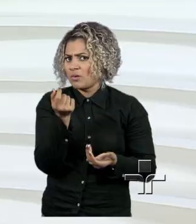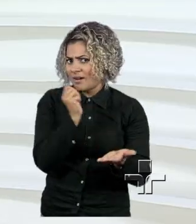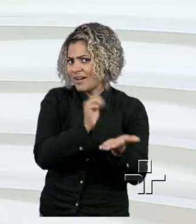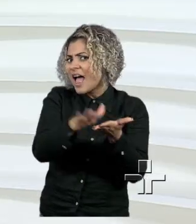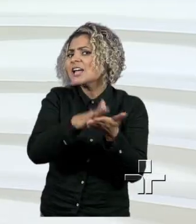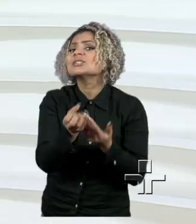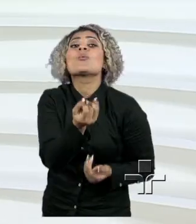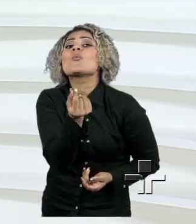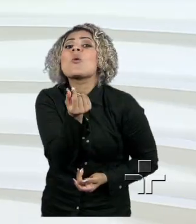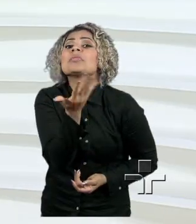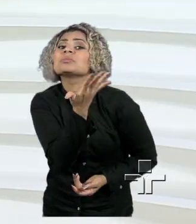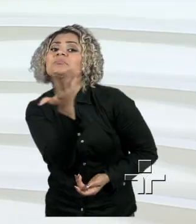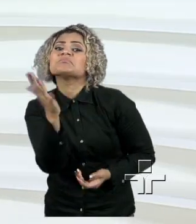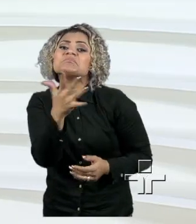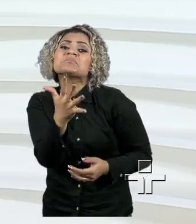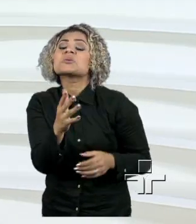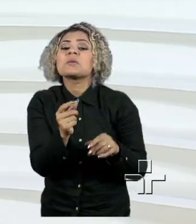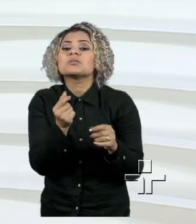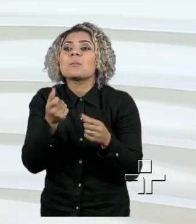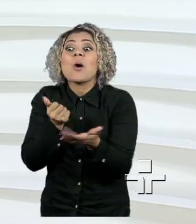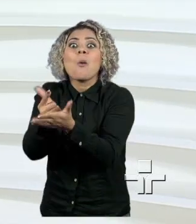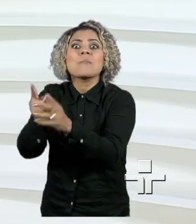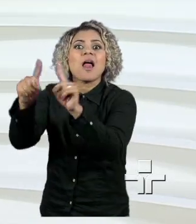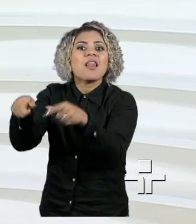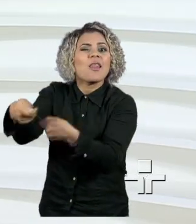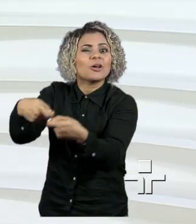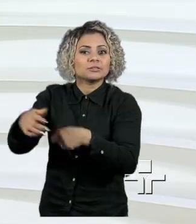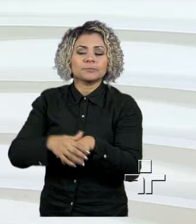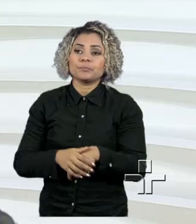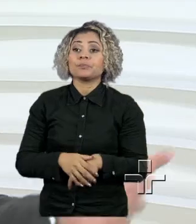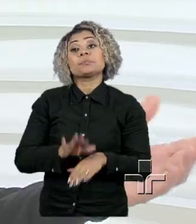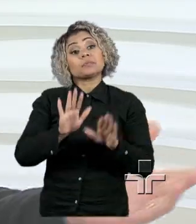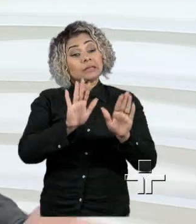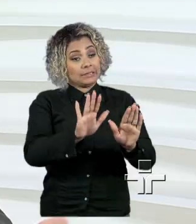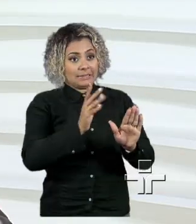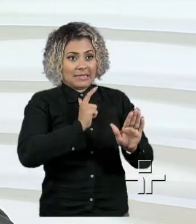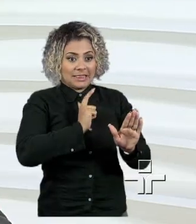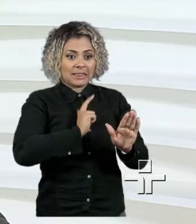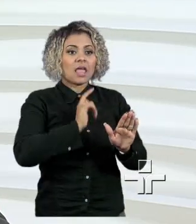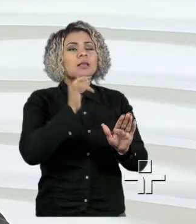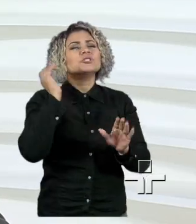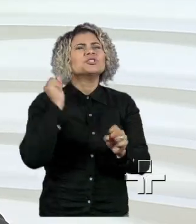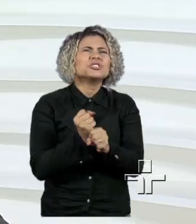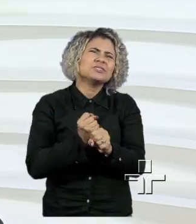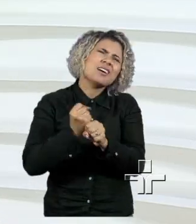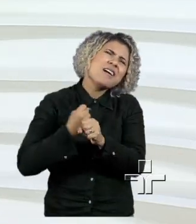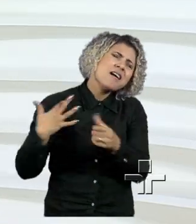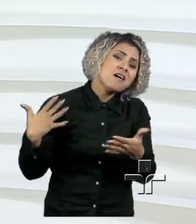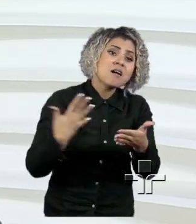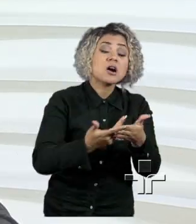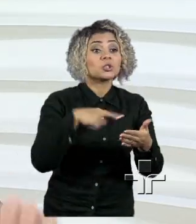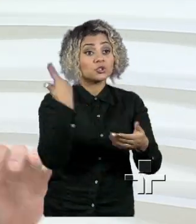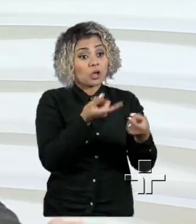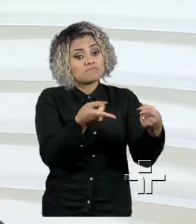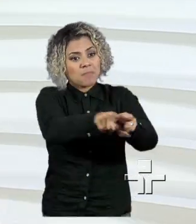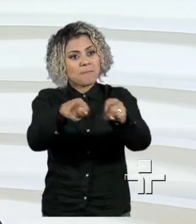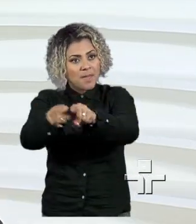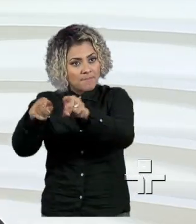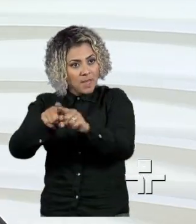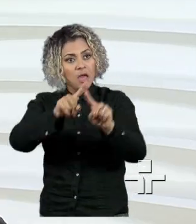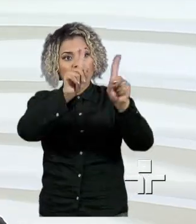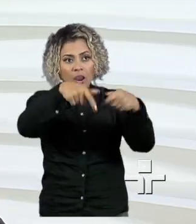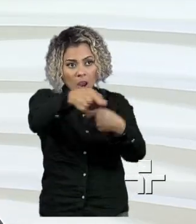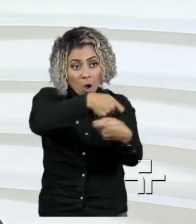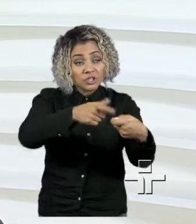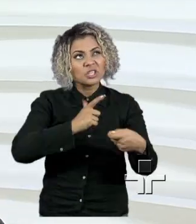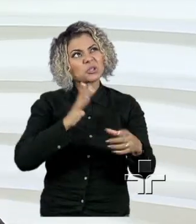ter Helena, nós temos um dado muito relevante. Assim, depois de tantos anos sendo franqueadores, nós temos por volta de